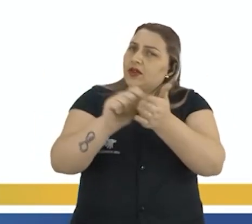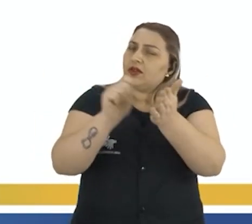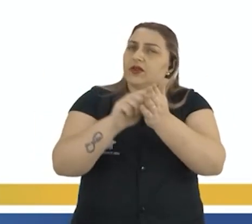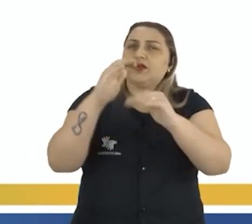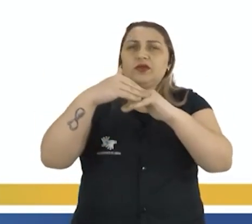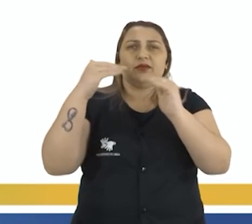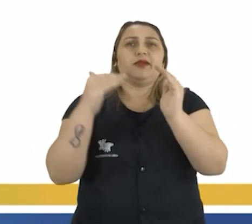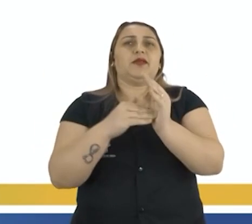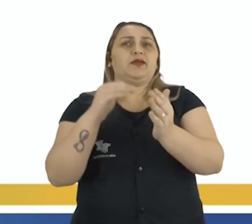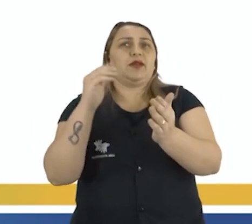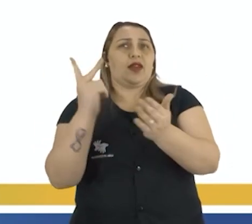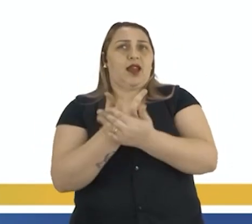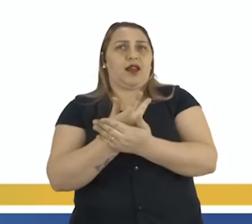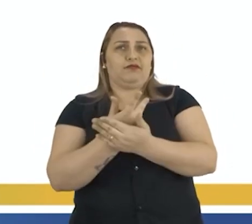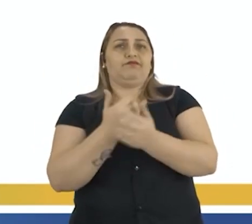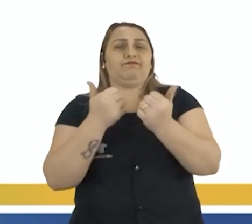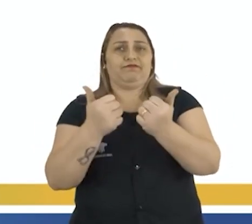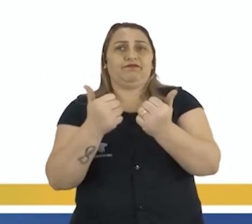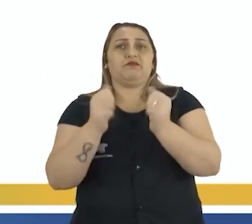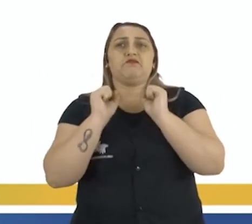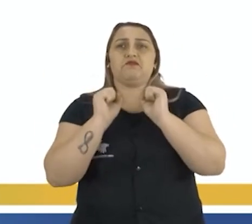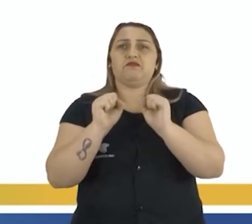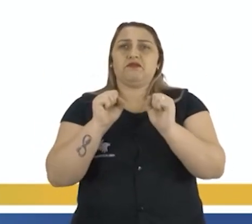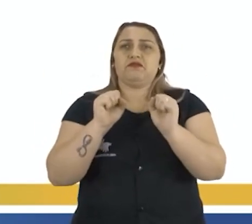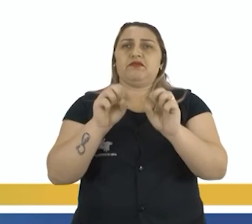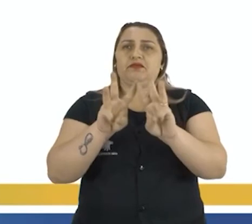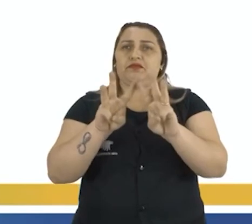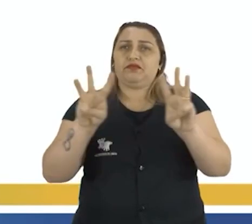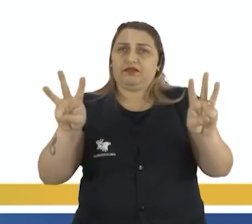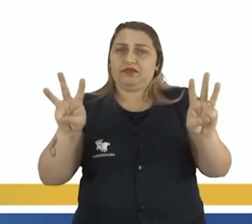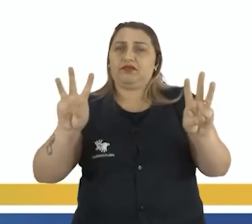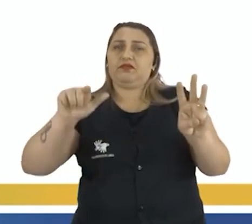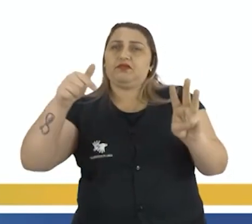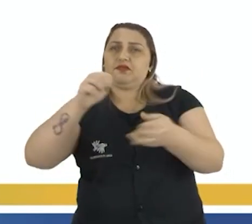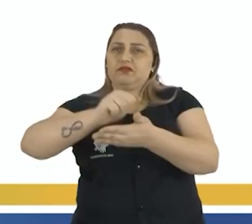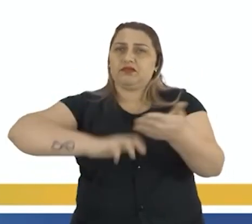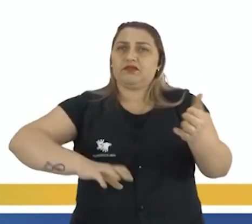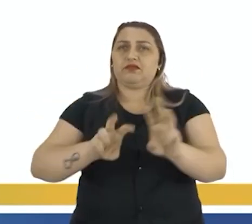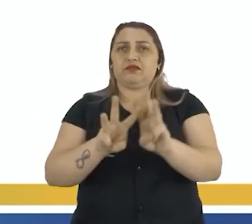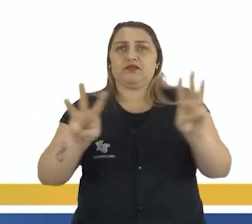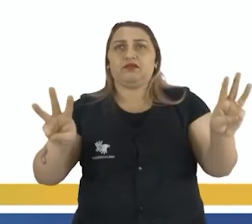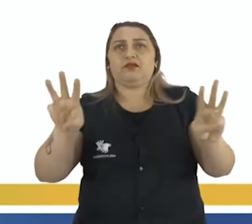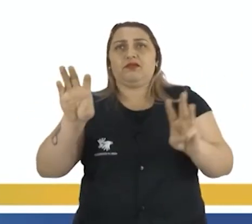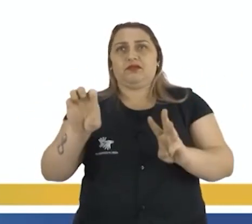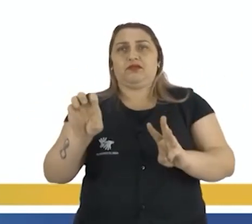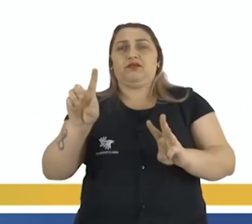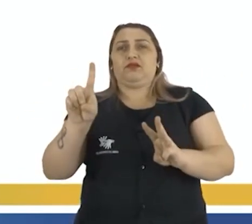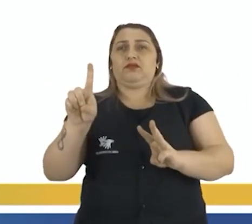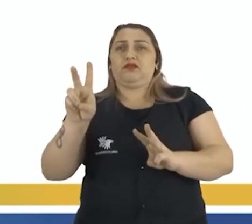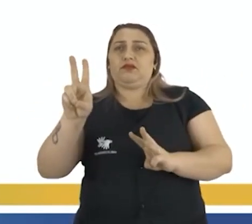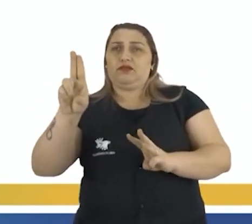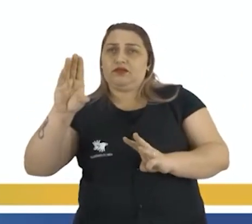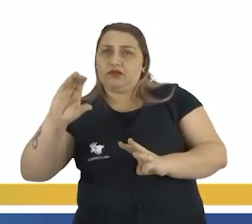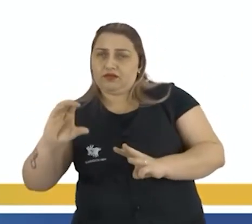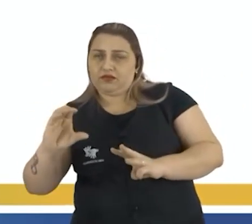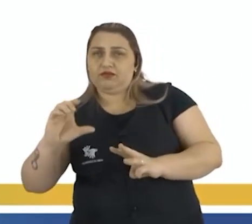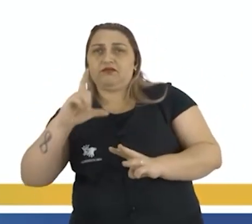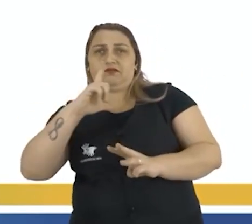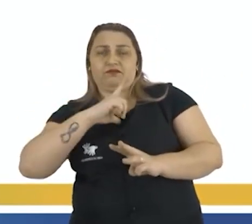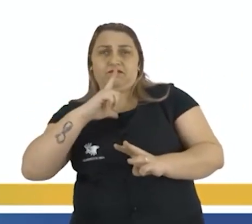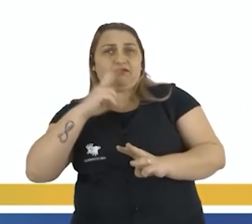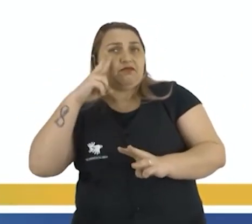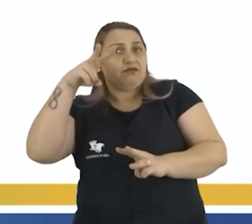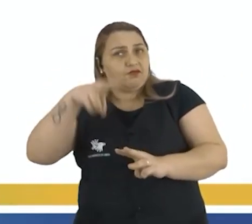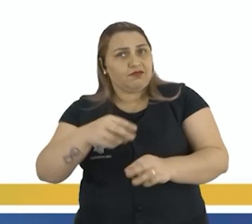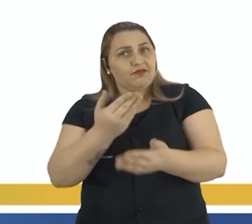tudo direitinho para não errar mais. Você pode acessar os outros exercícios na plataforma e você, por ter